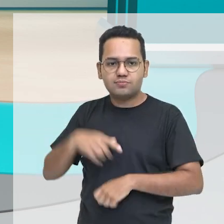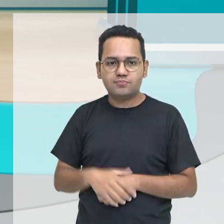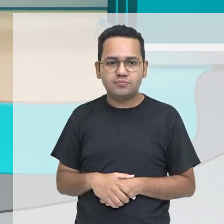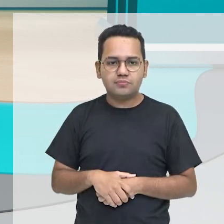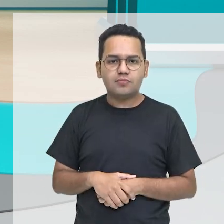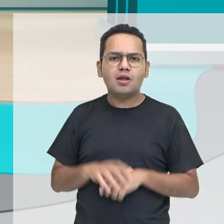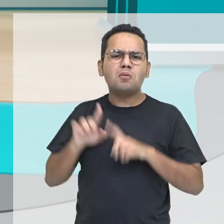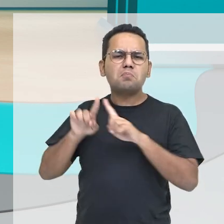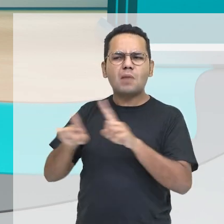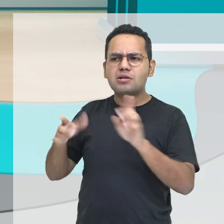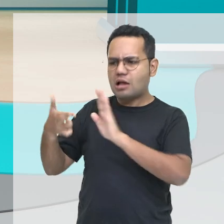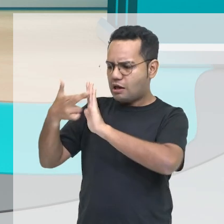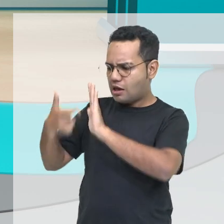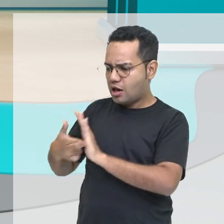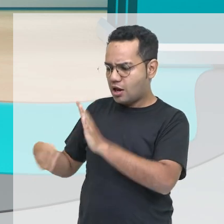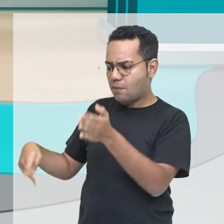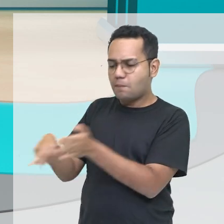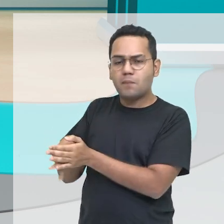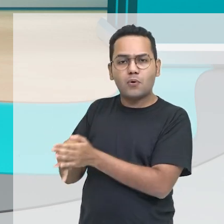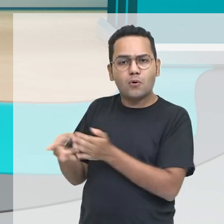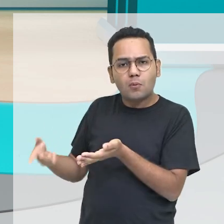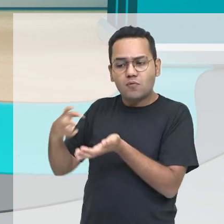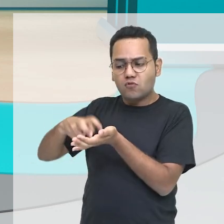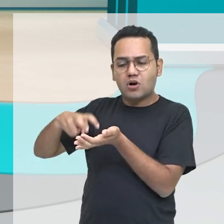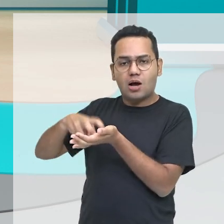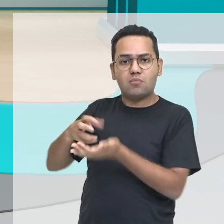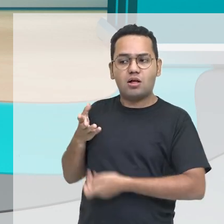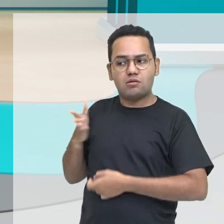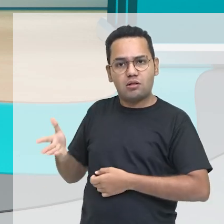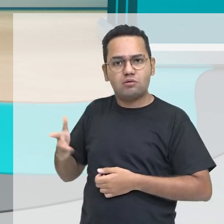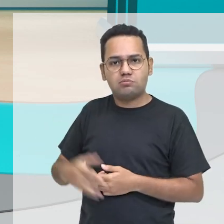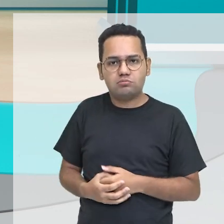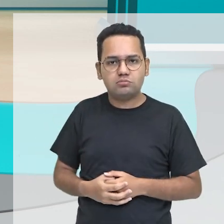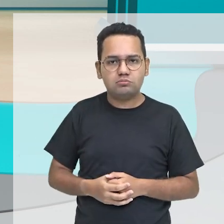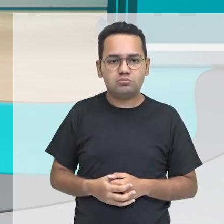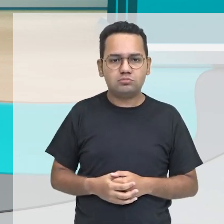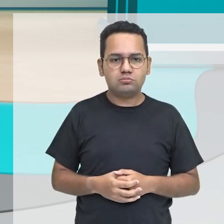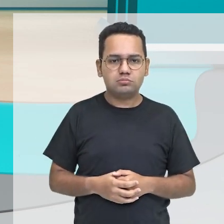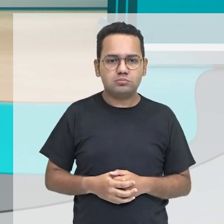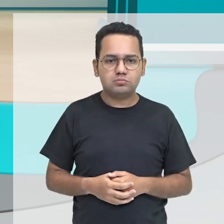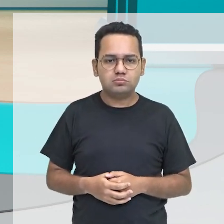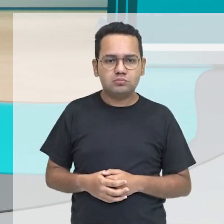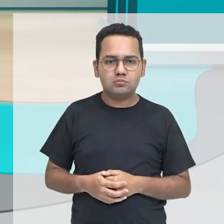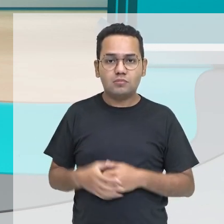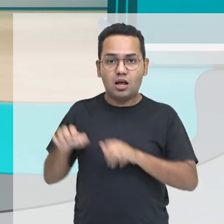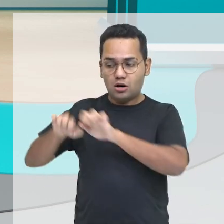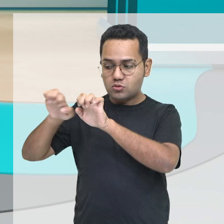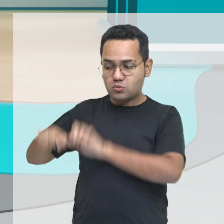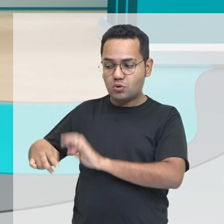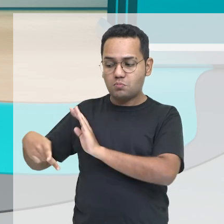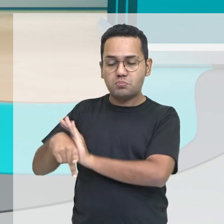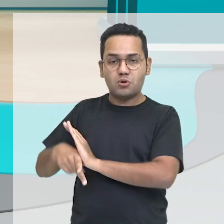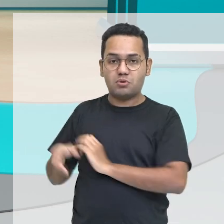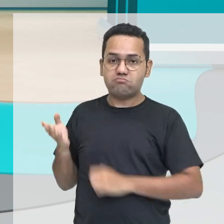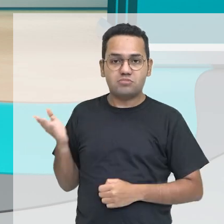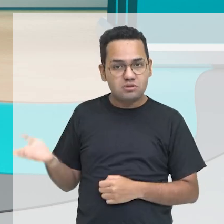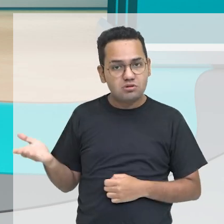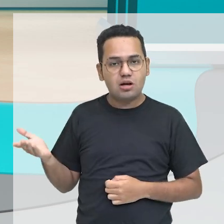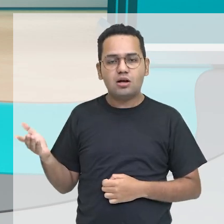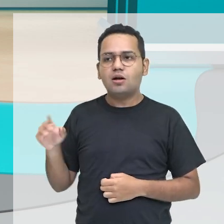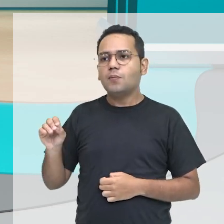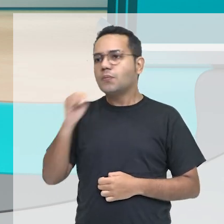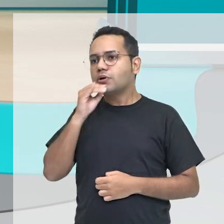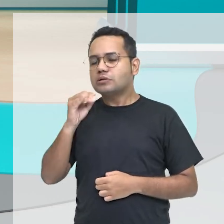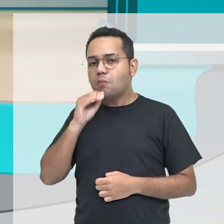regras específicas, ok? Com uma forma de pronunciar as palavras